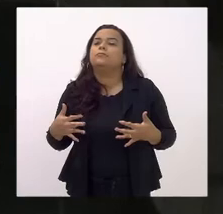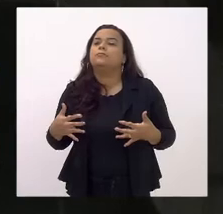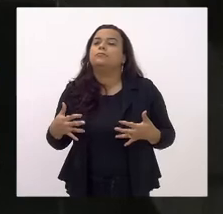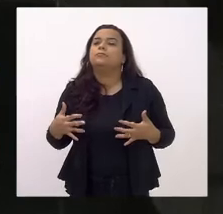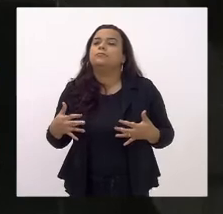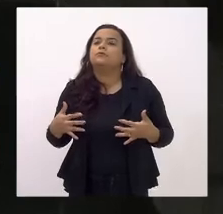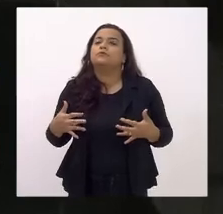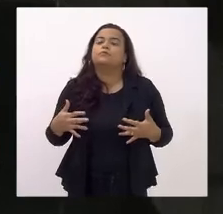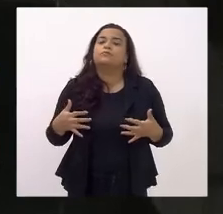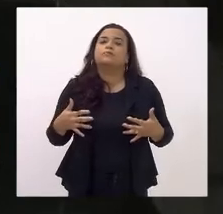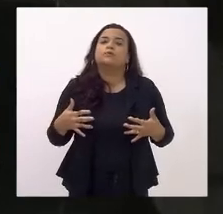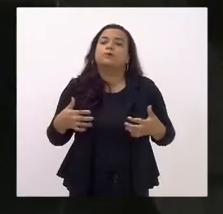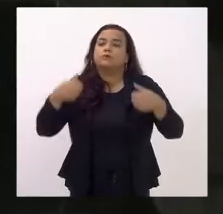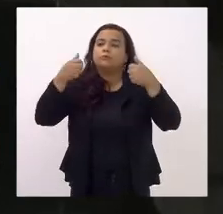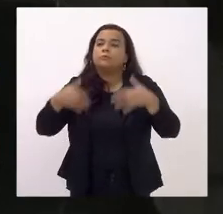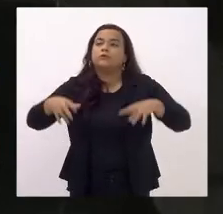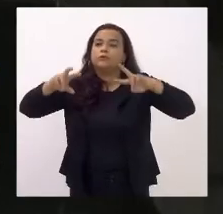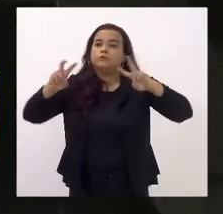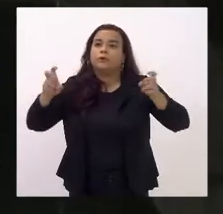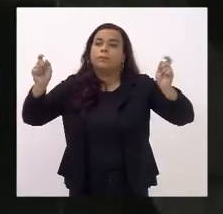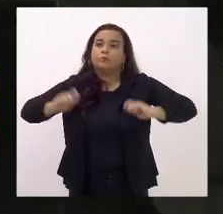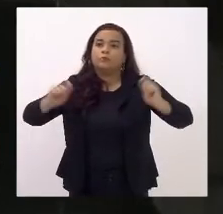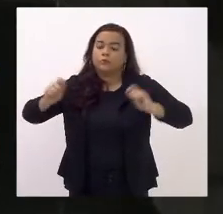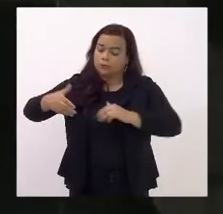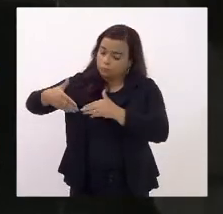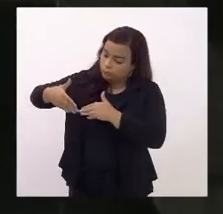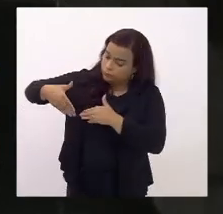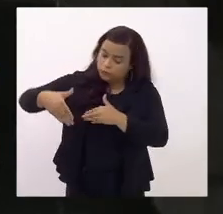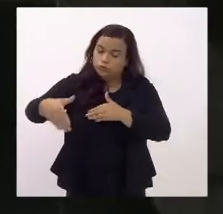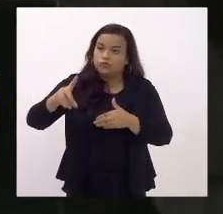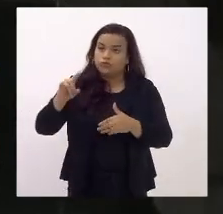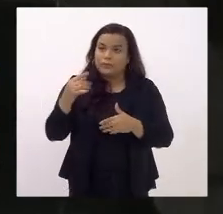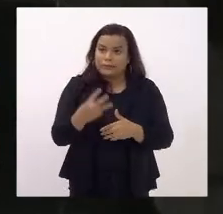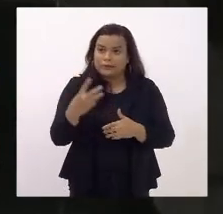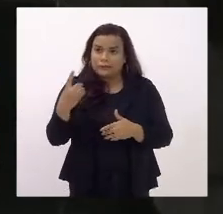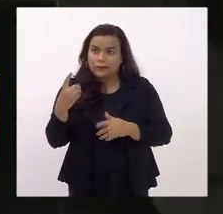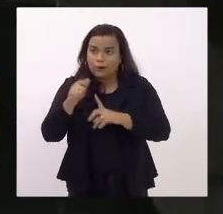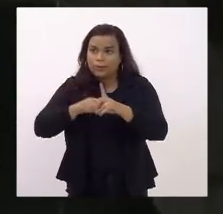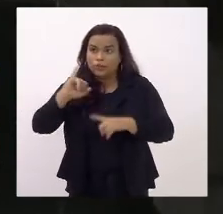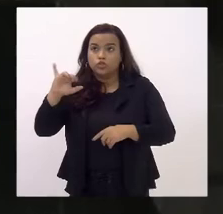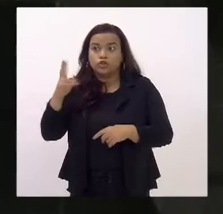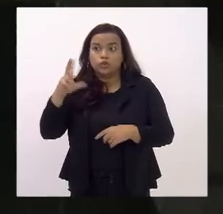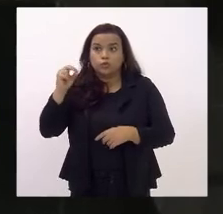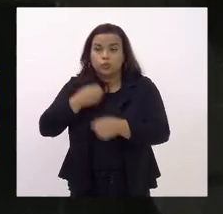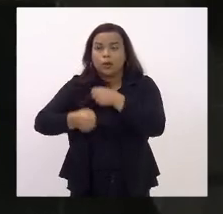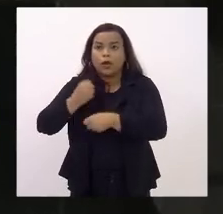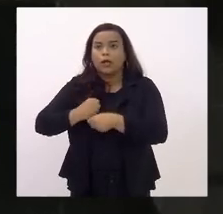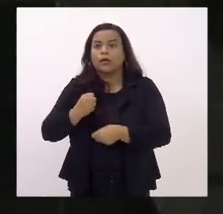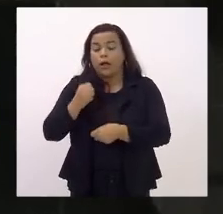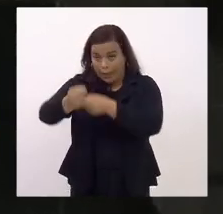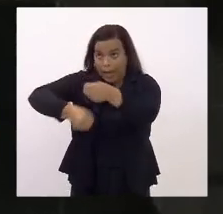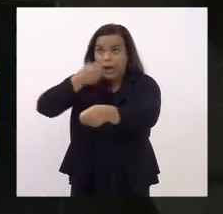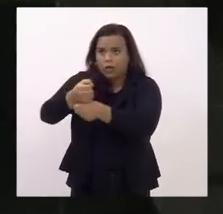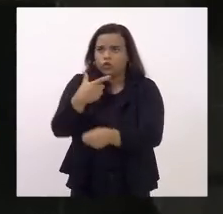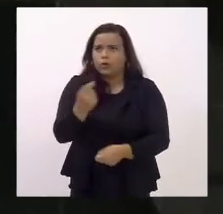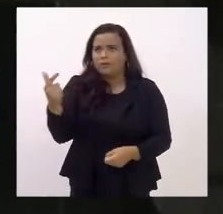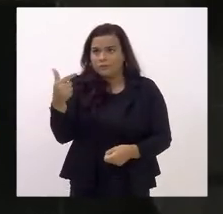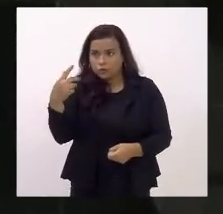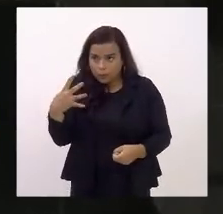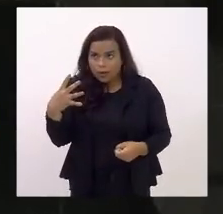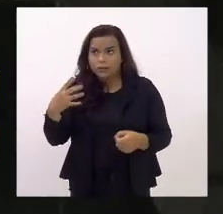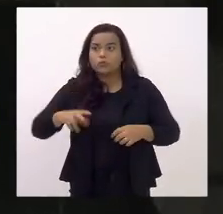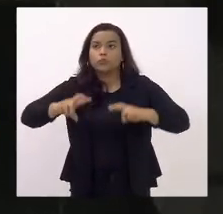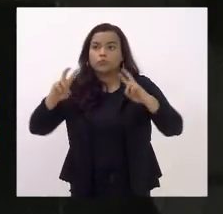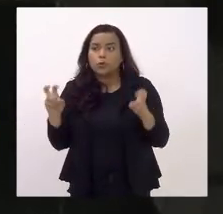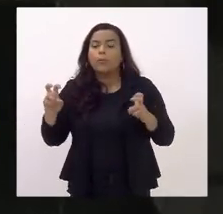revoga a possibilidade, a partir de 31 de julho de 2024, a possibilidade de que organizações sociais façam a